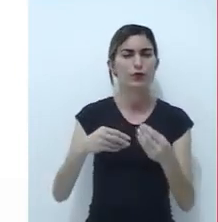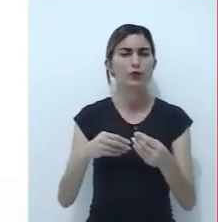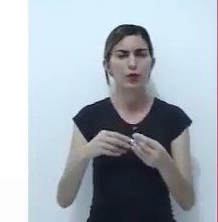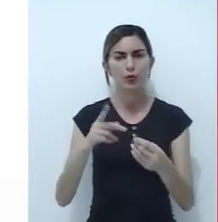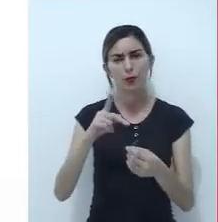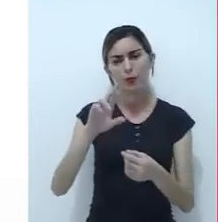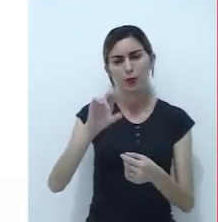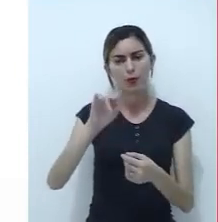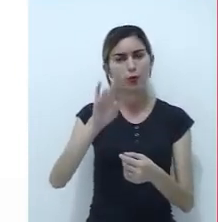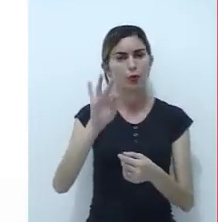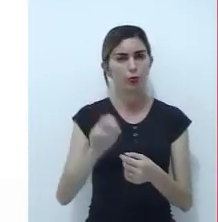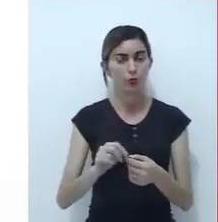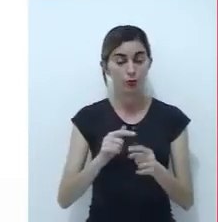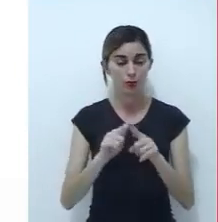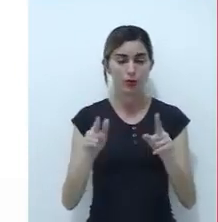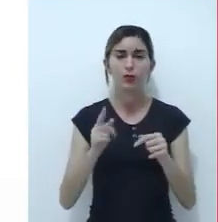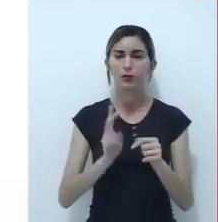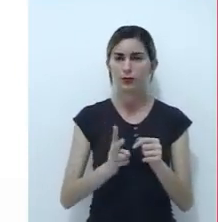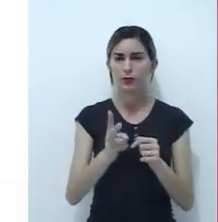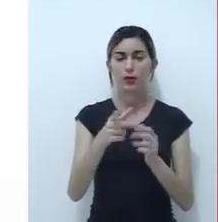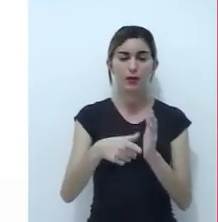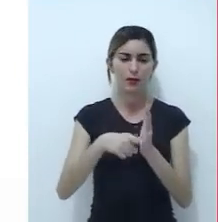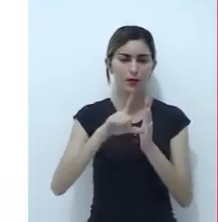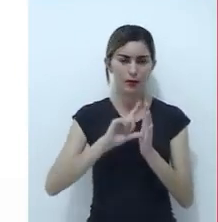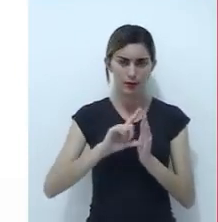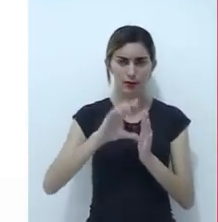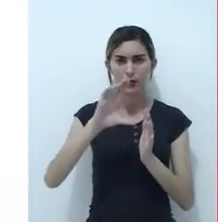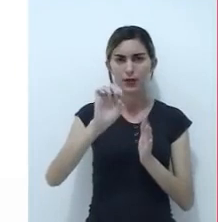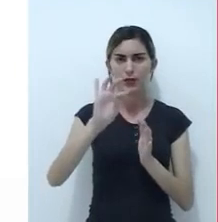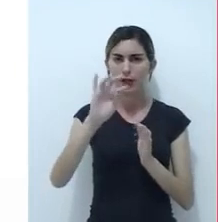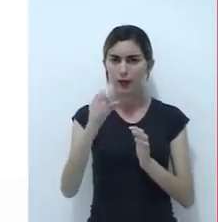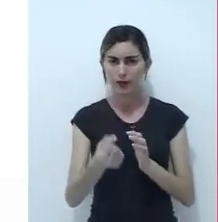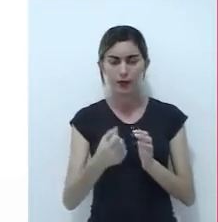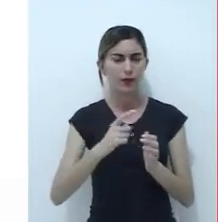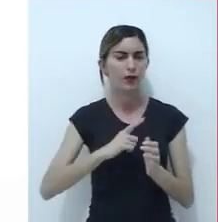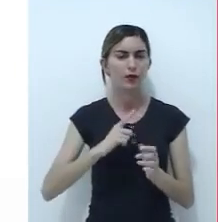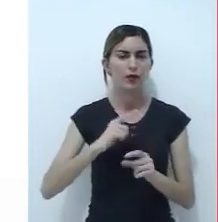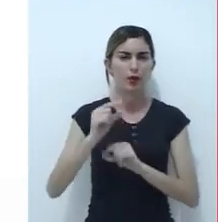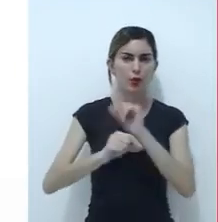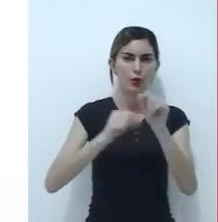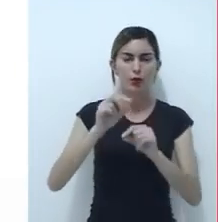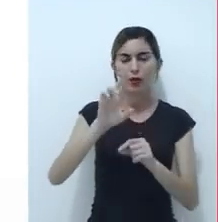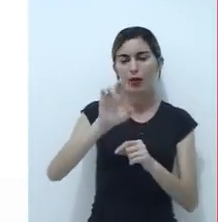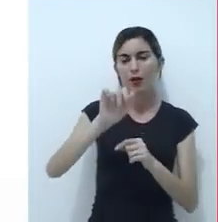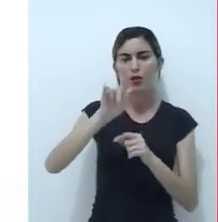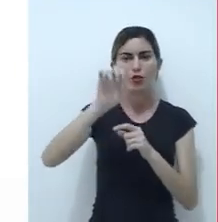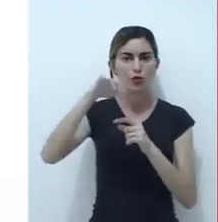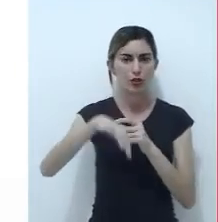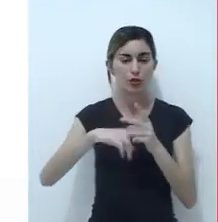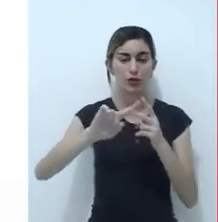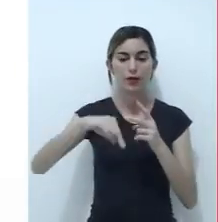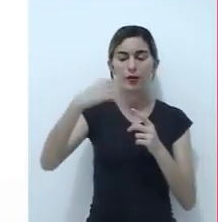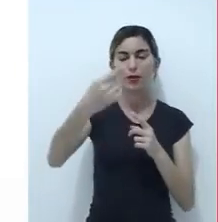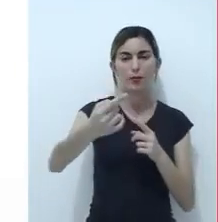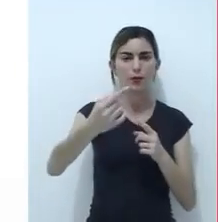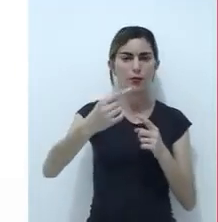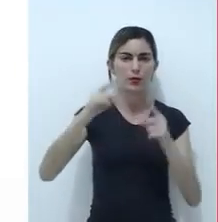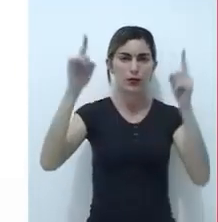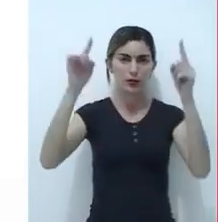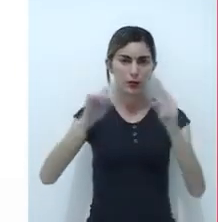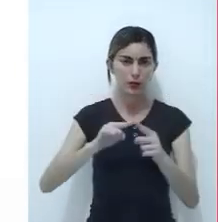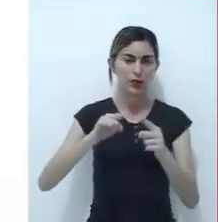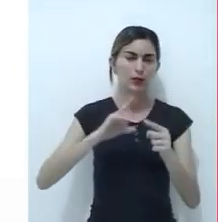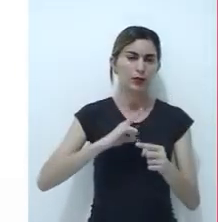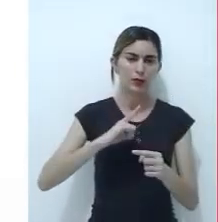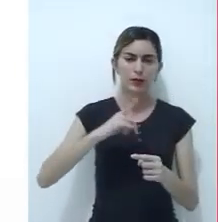produzir o produto. Além de que, antes das setas, a gente vai ter o quê? Os reagentes e depois da seta a